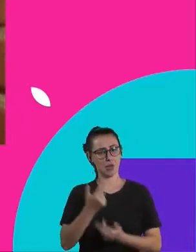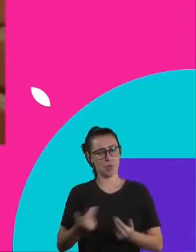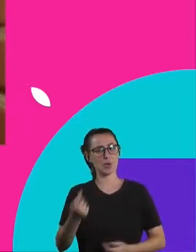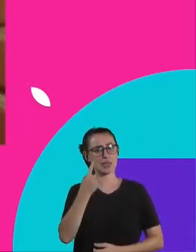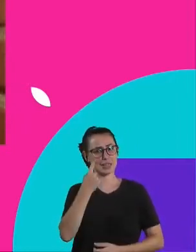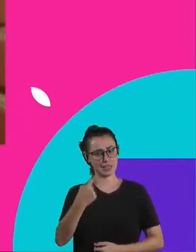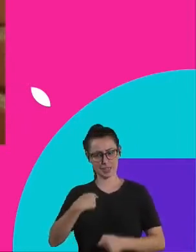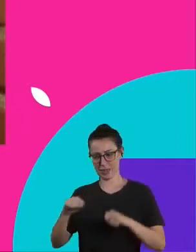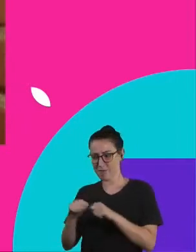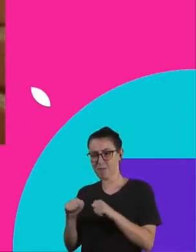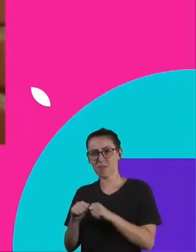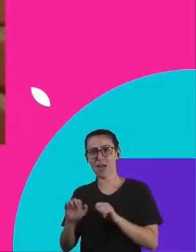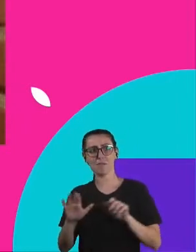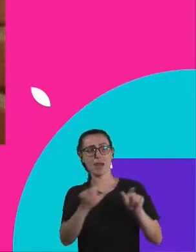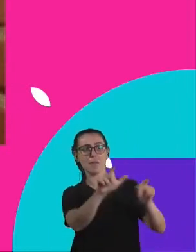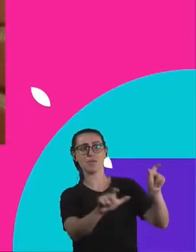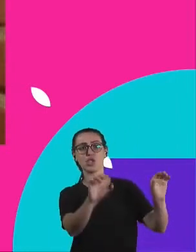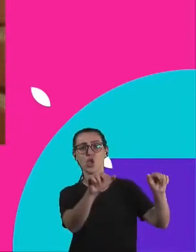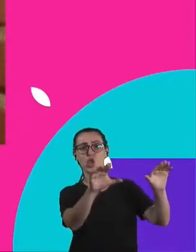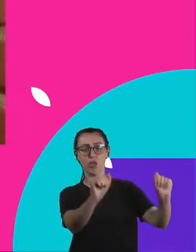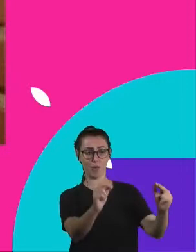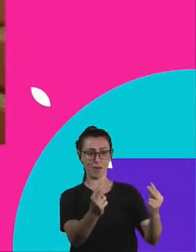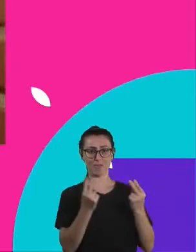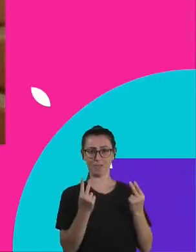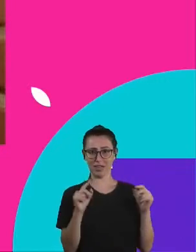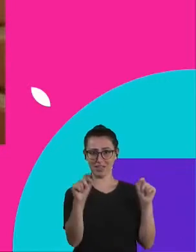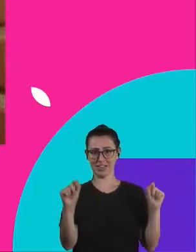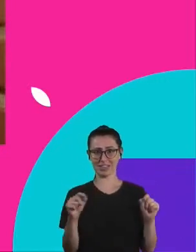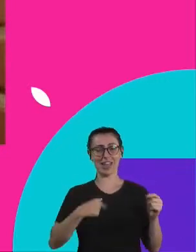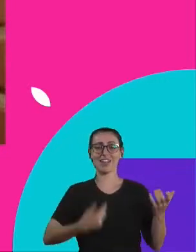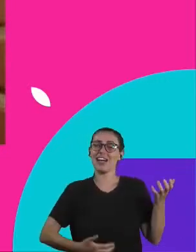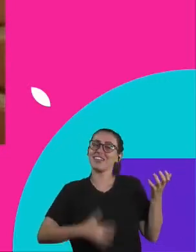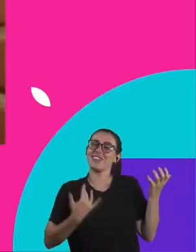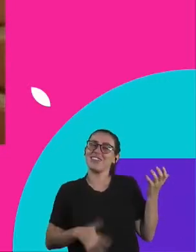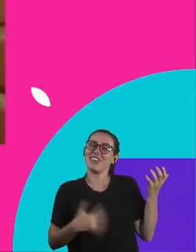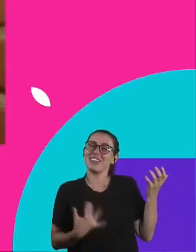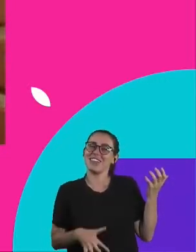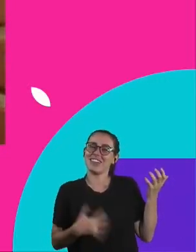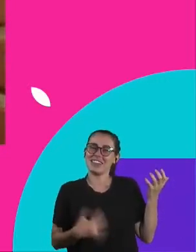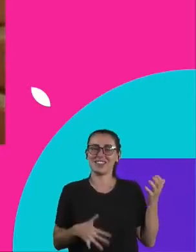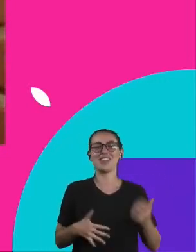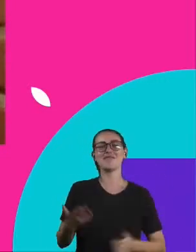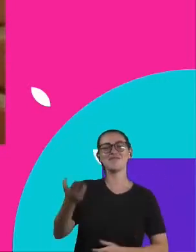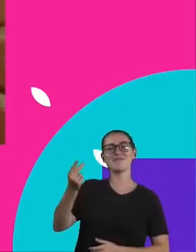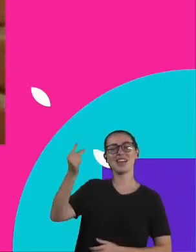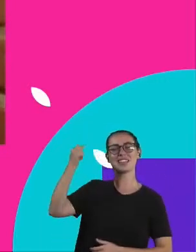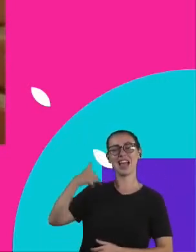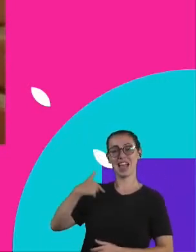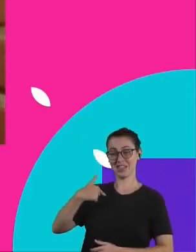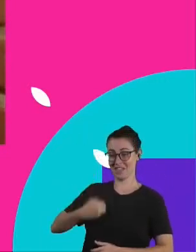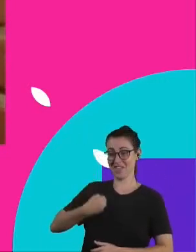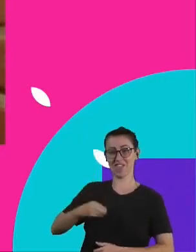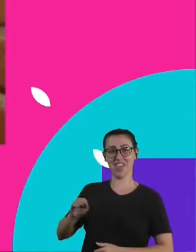faço e que ninguém nunca viu, porque eu jamais postei isso, que eu morro de vergonha, eu toco violão. Então, quando eu era moleque, na favela do Sapo, em